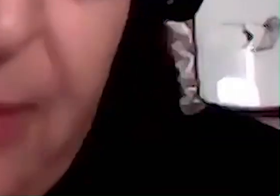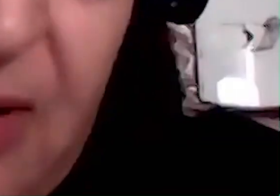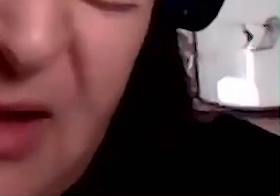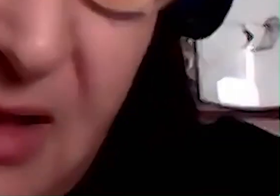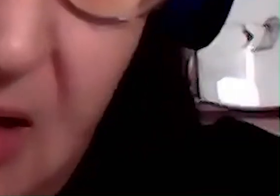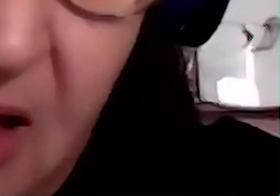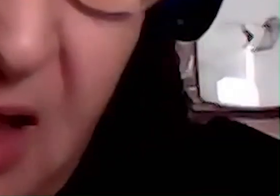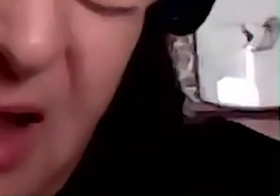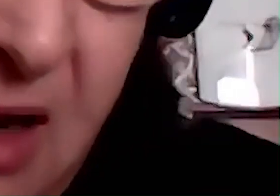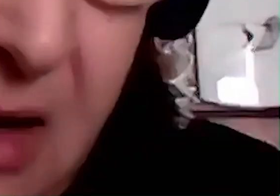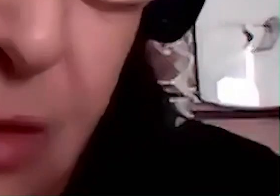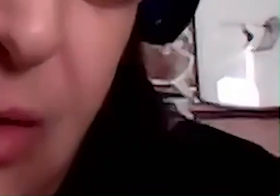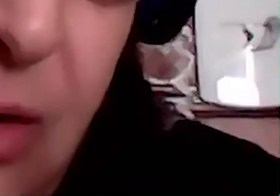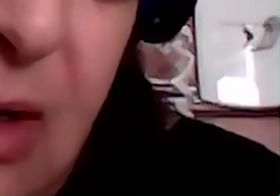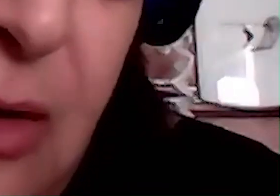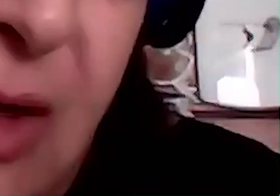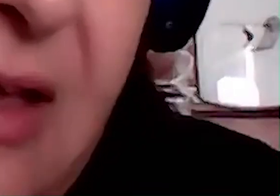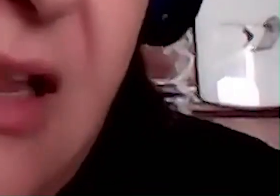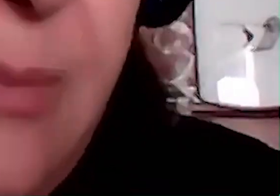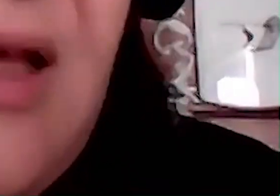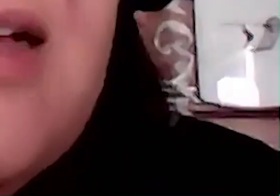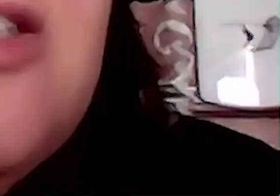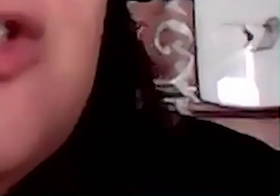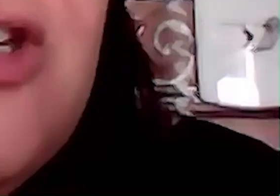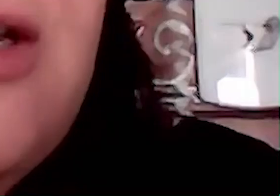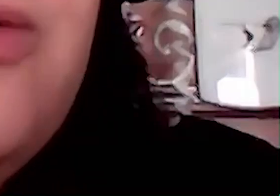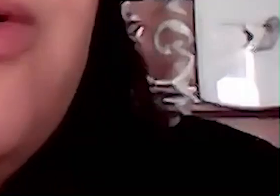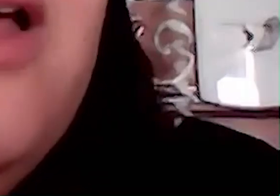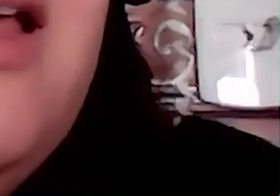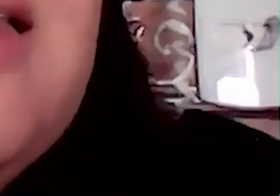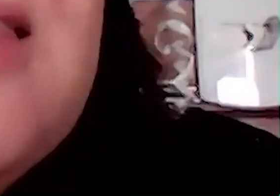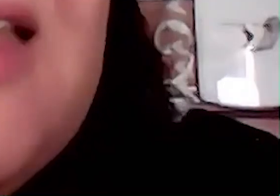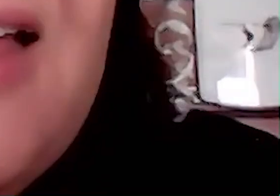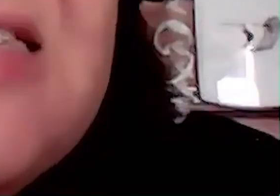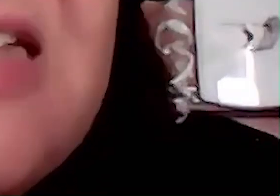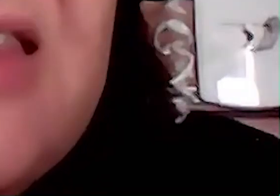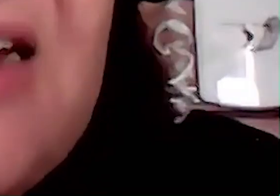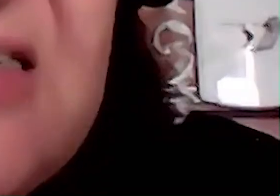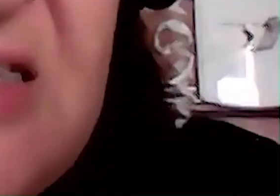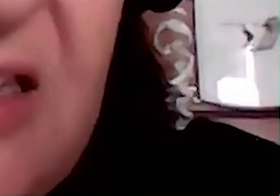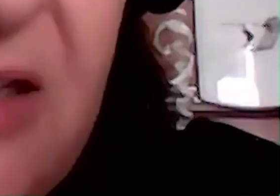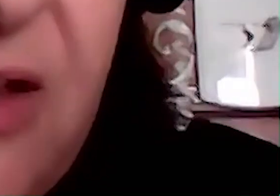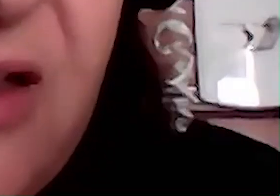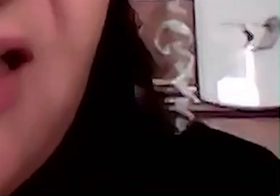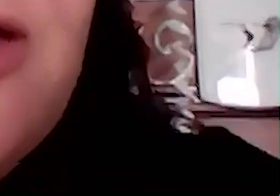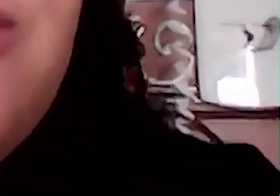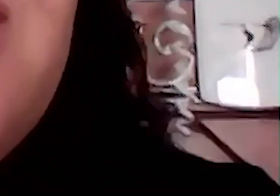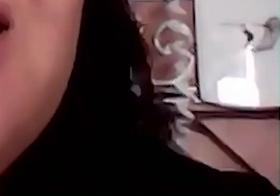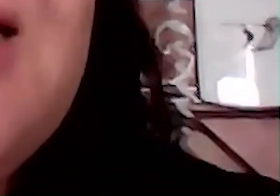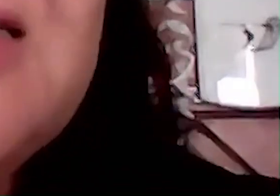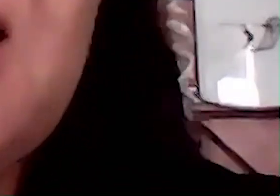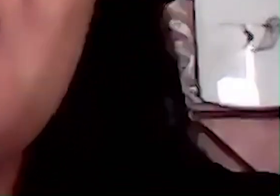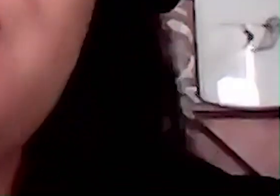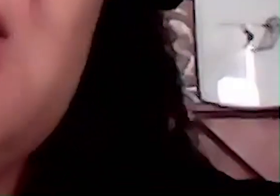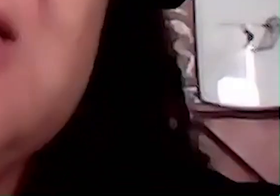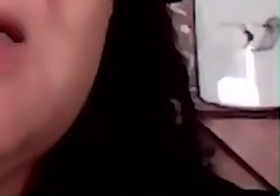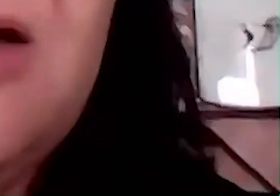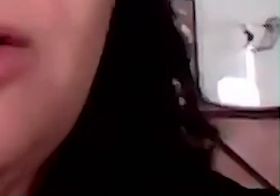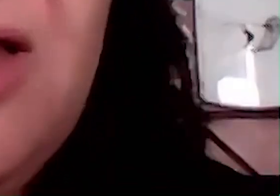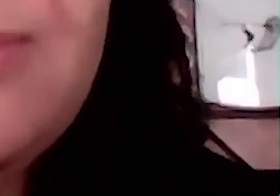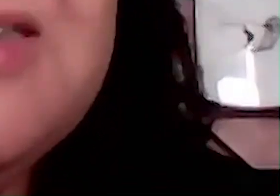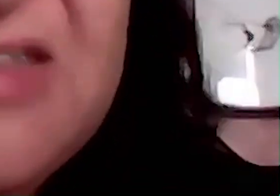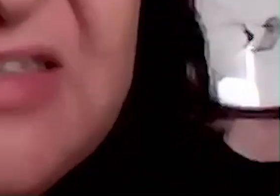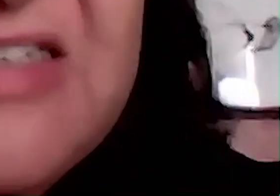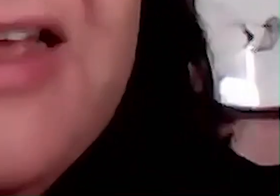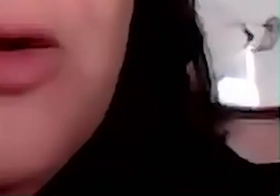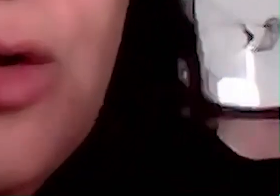extrema eh no em Crime e Castigo ser trazida a diferença a diferença